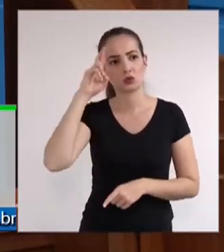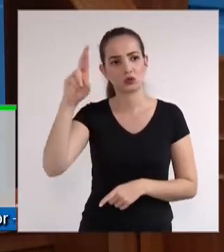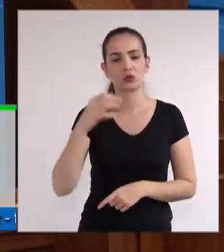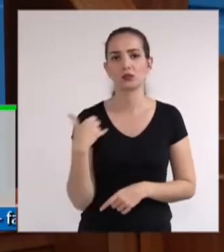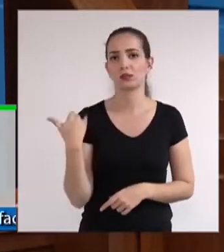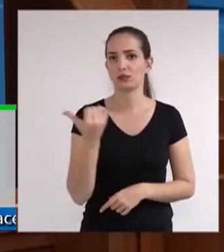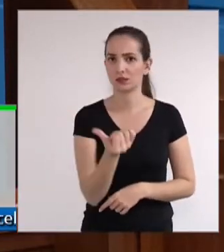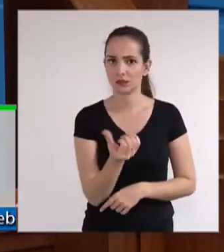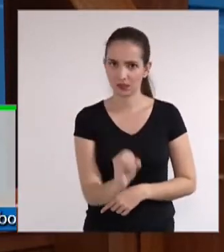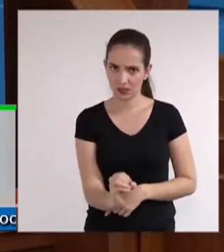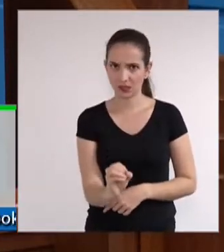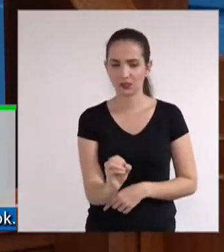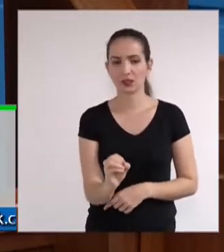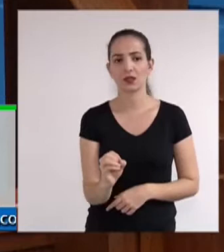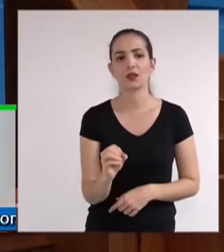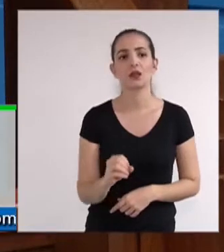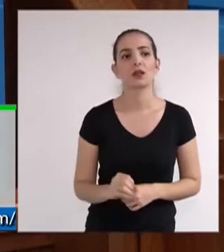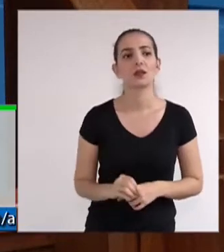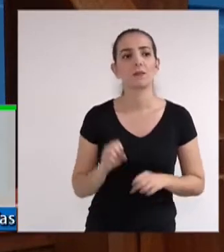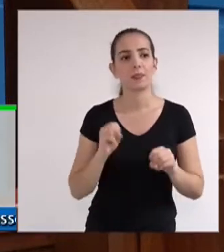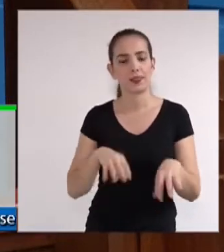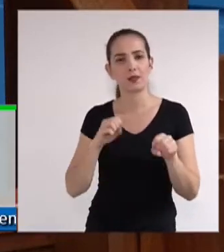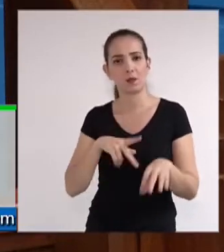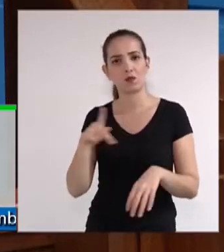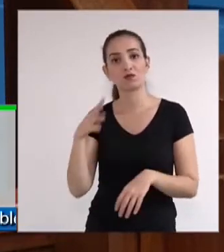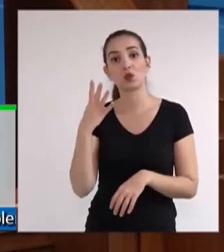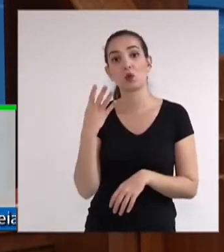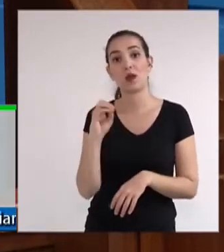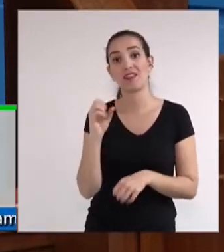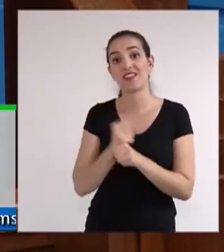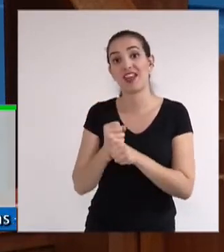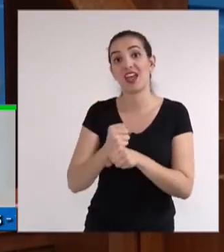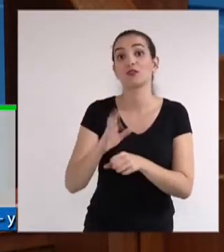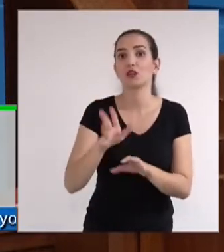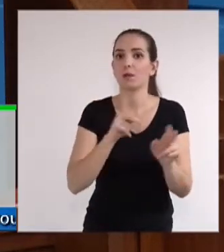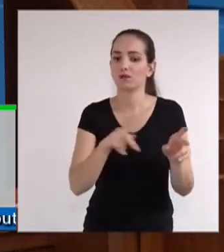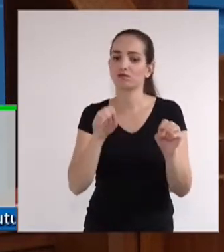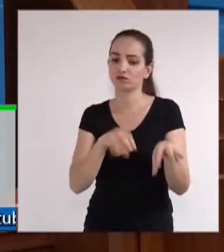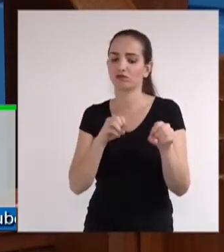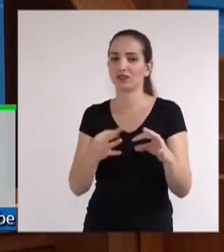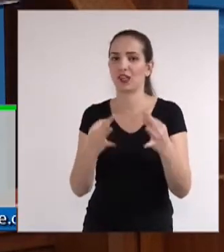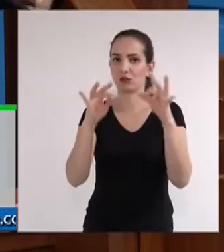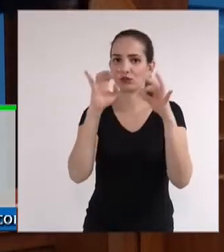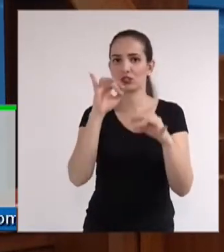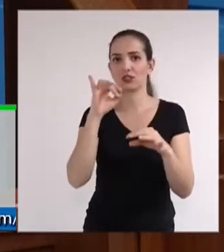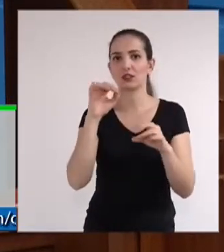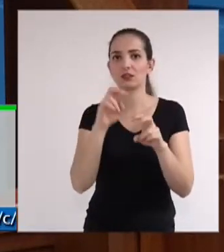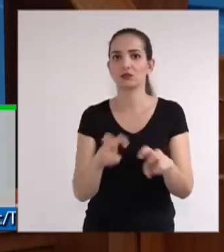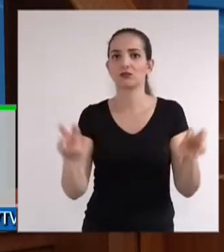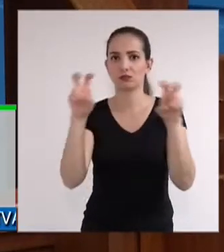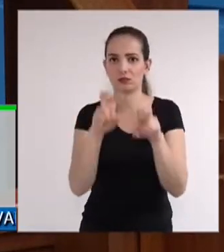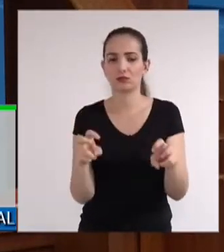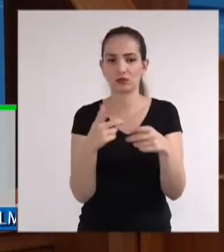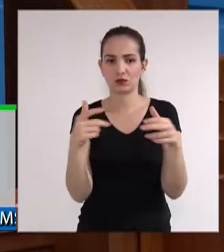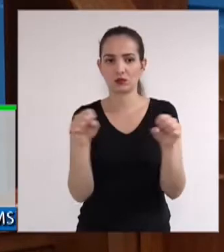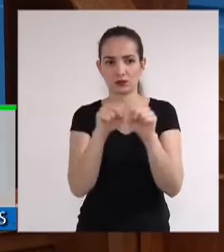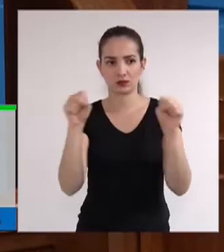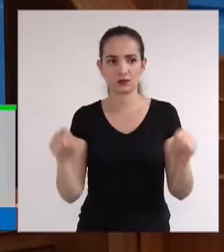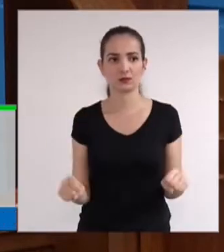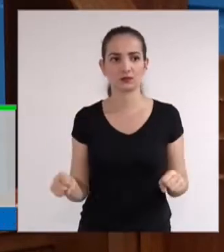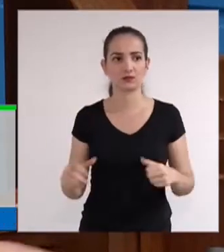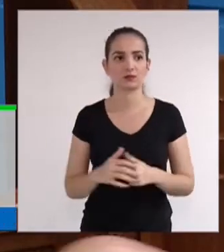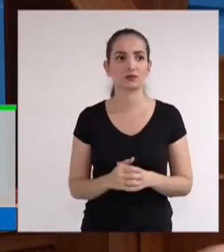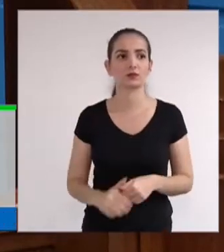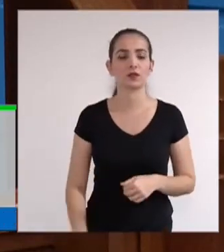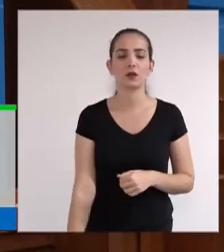idade, que há 40 dá aula de tecnologia da informação. Mas eu não vim falar da máquina. Isso aqui é uma